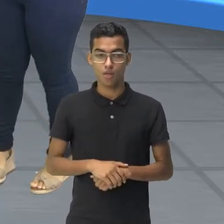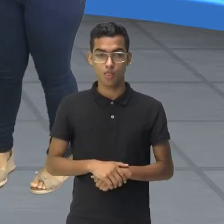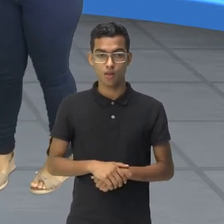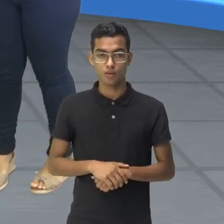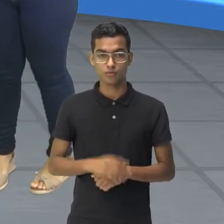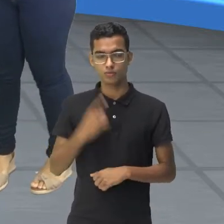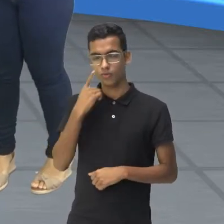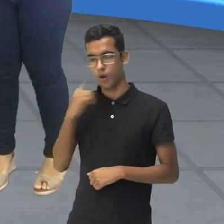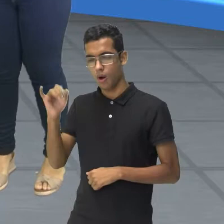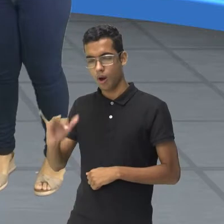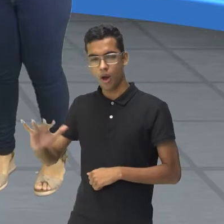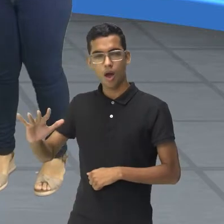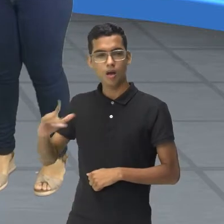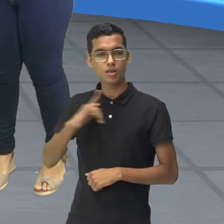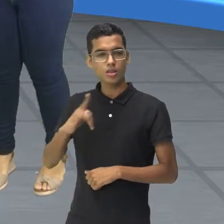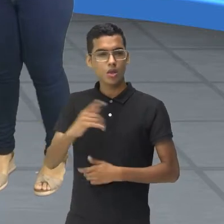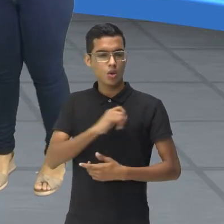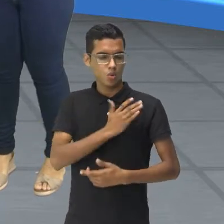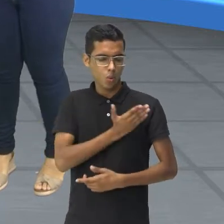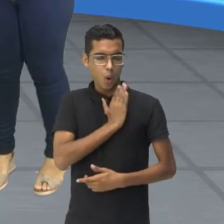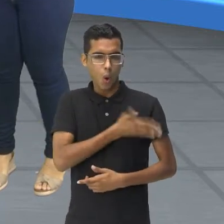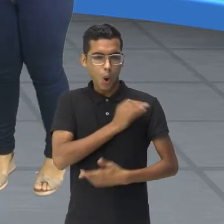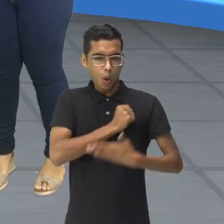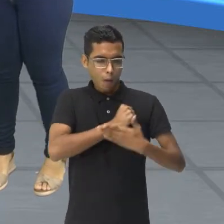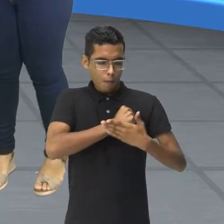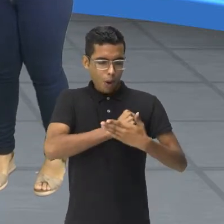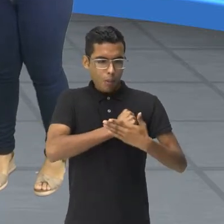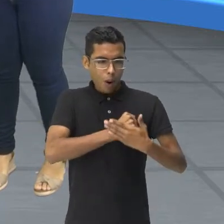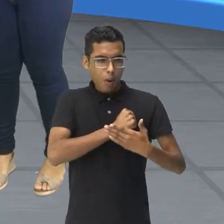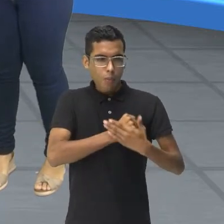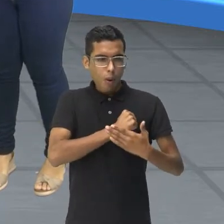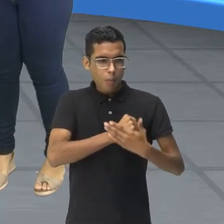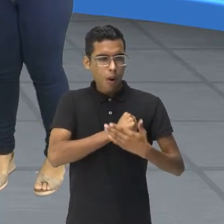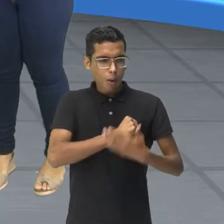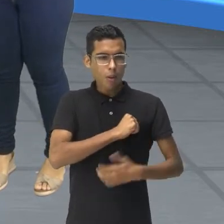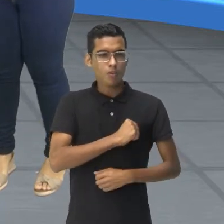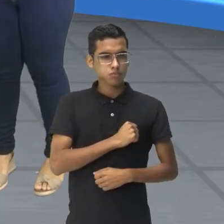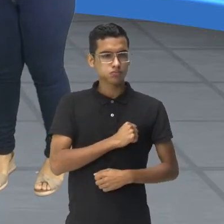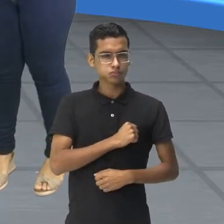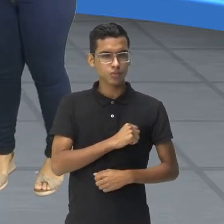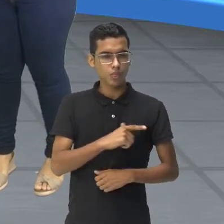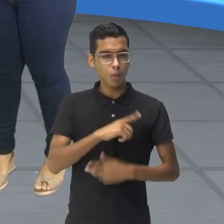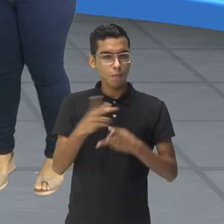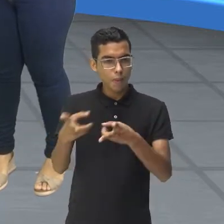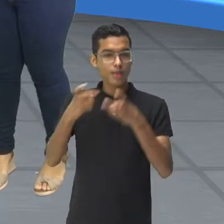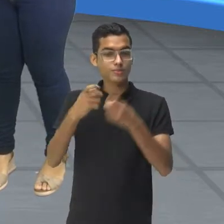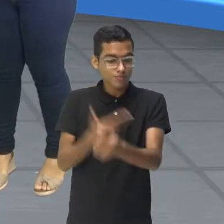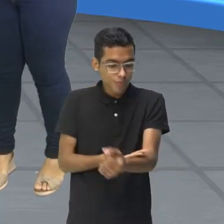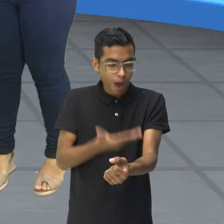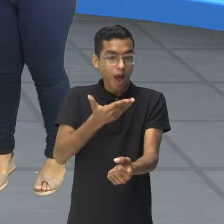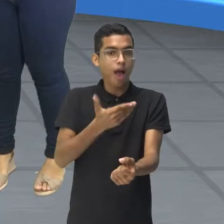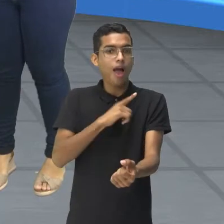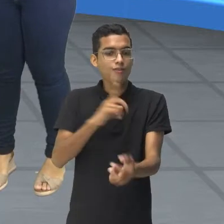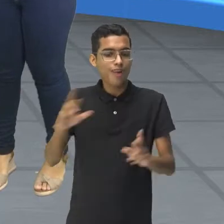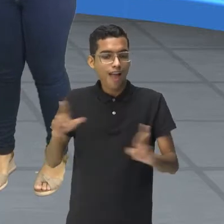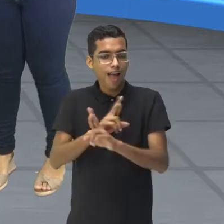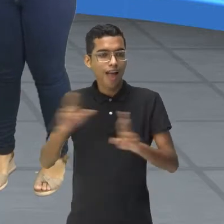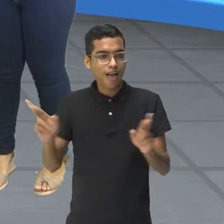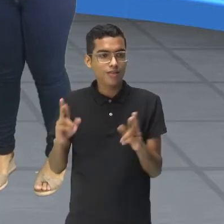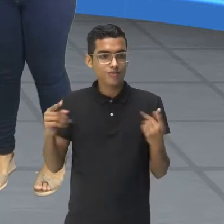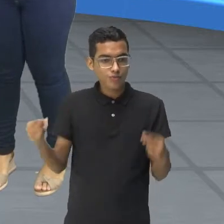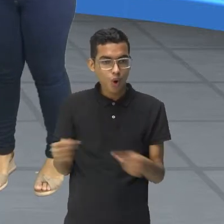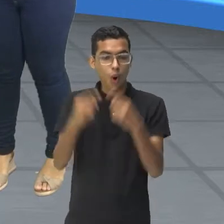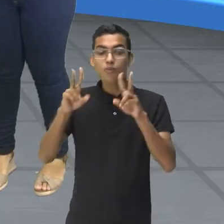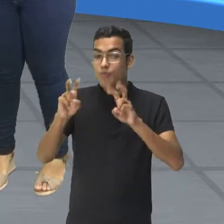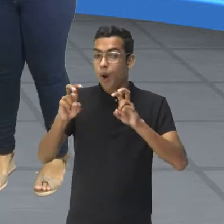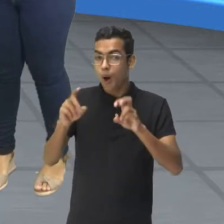do coração, dos batimentos. Então, a gente já pode perceber que a hipertensão arterial tem algo relacionado ao quê?